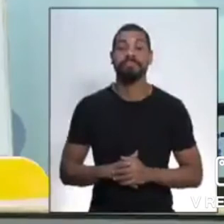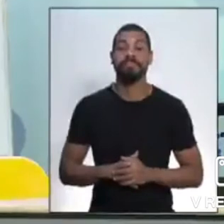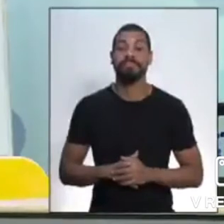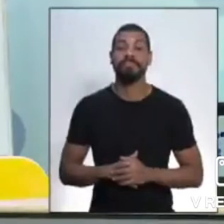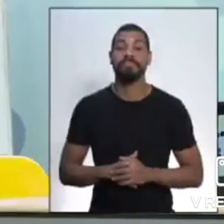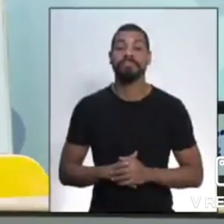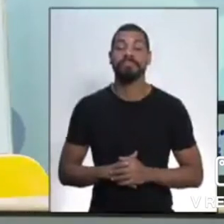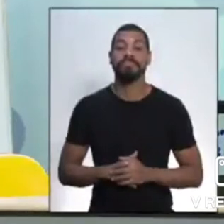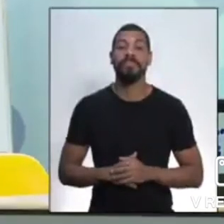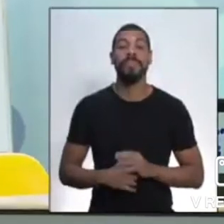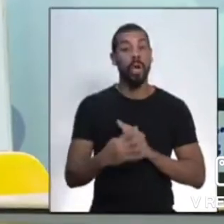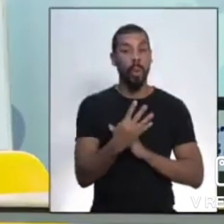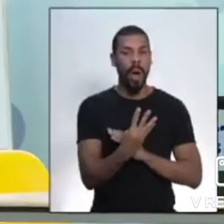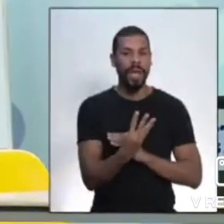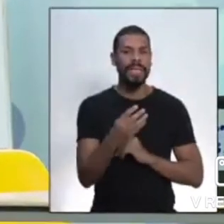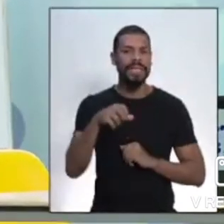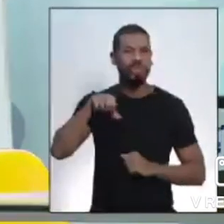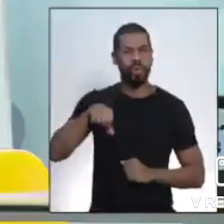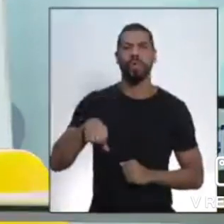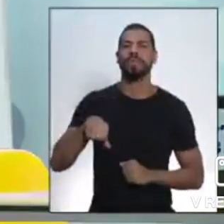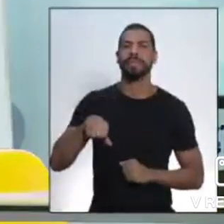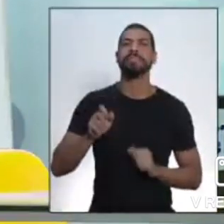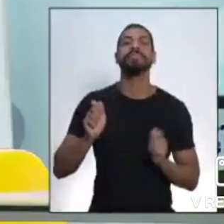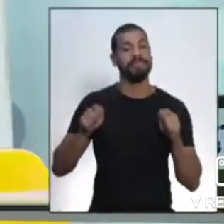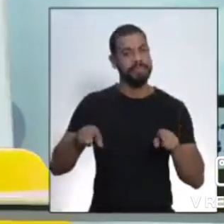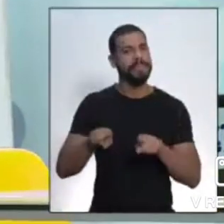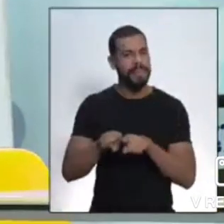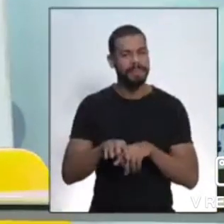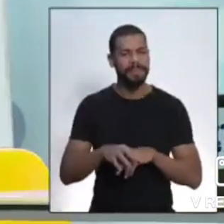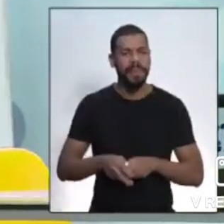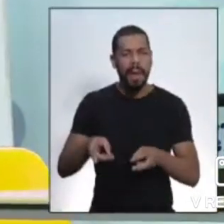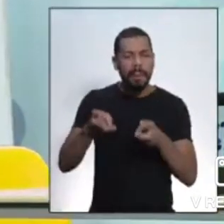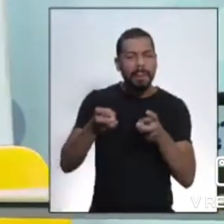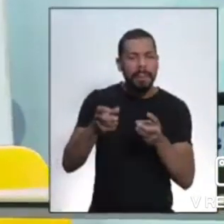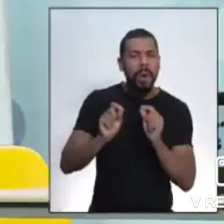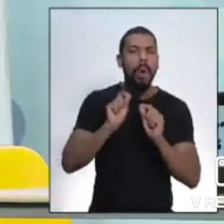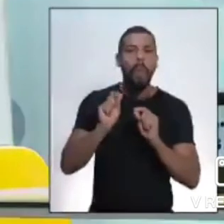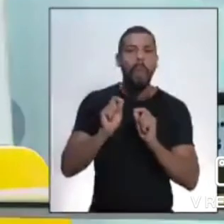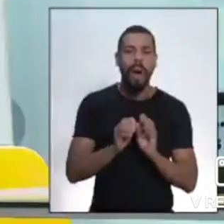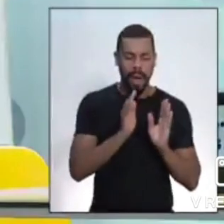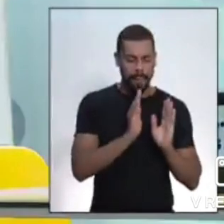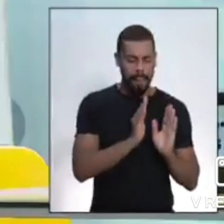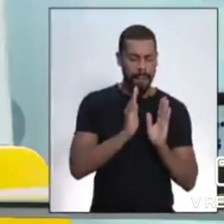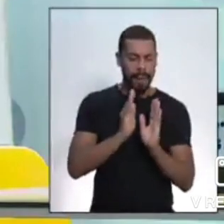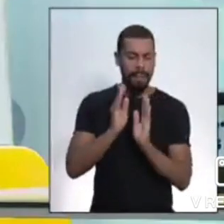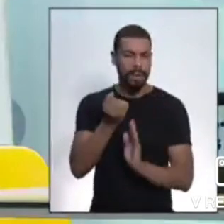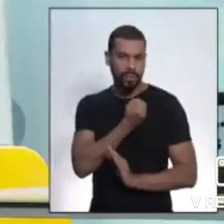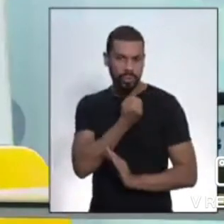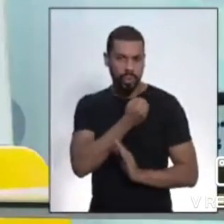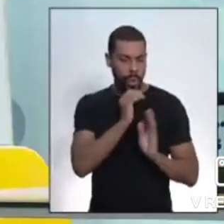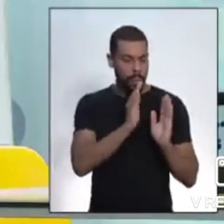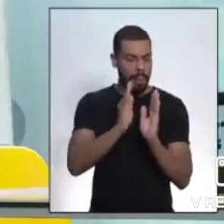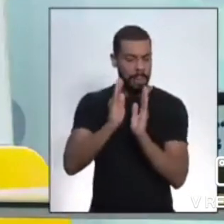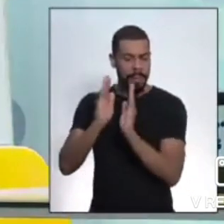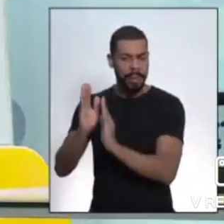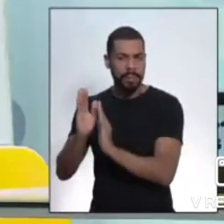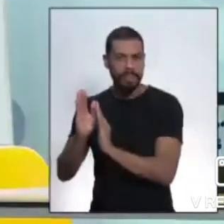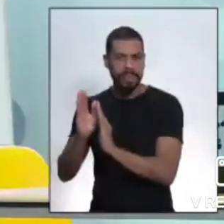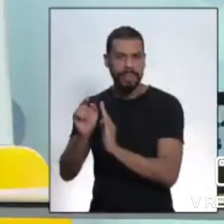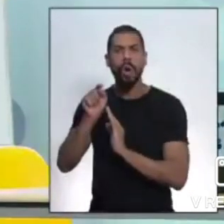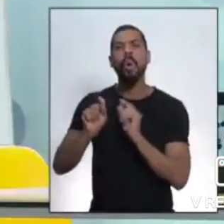e 49, que é o termo ao quadrado. Reparem no seguinte, cada um representa uma posição.